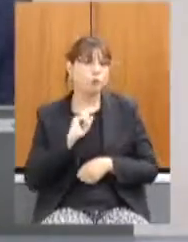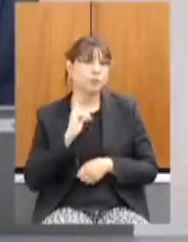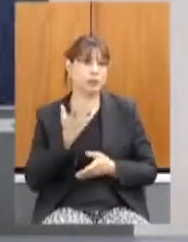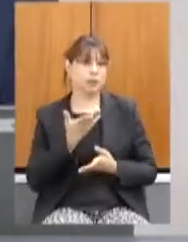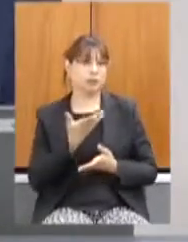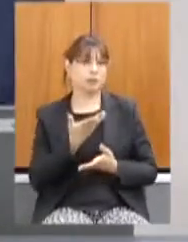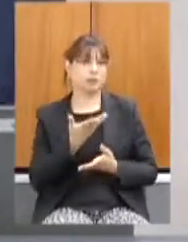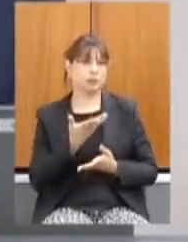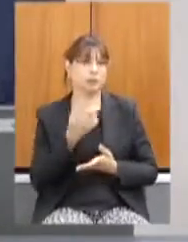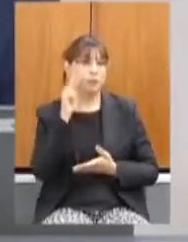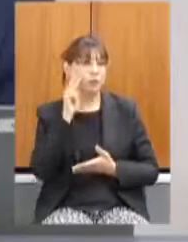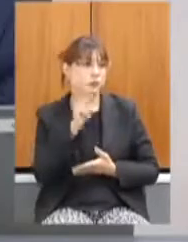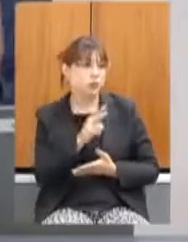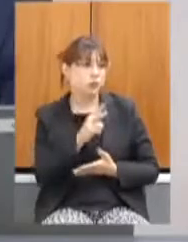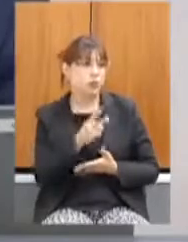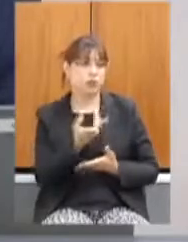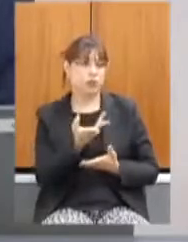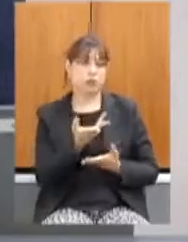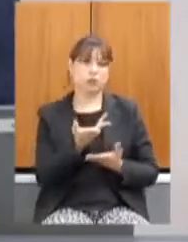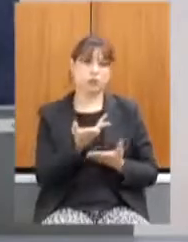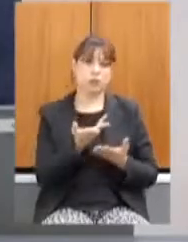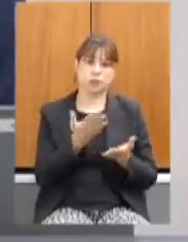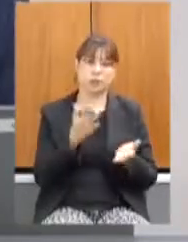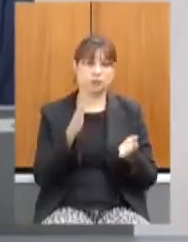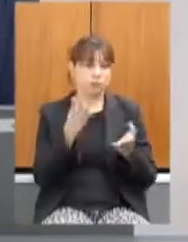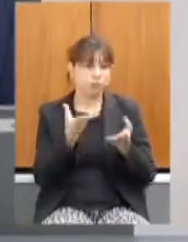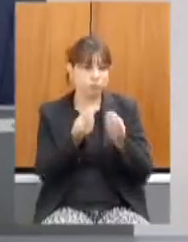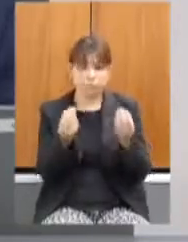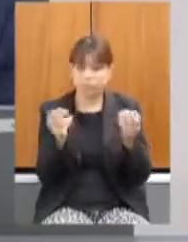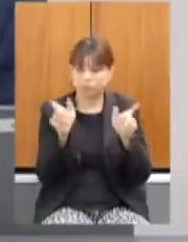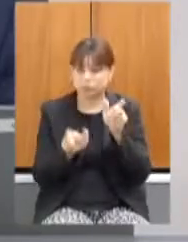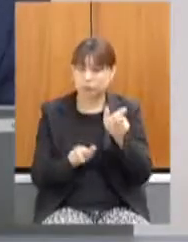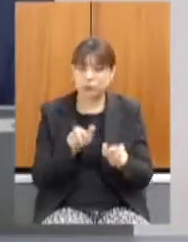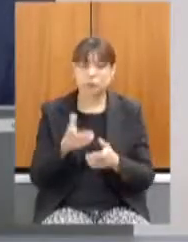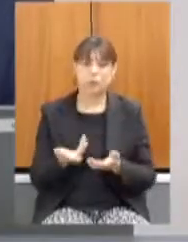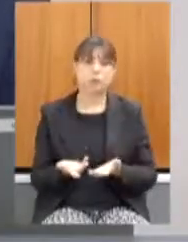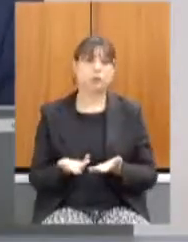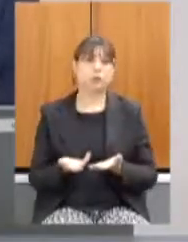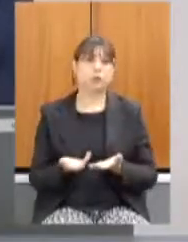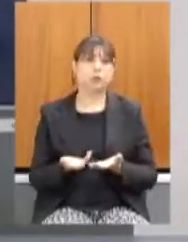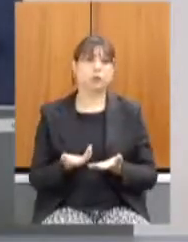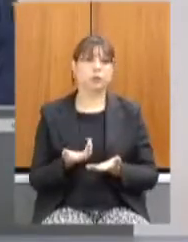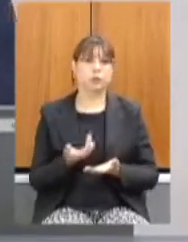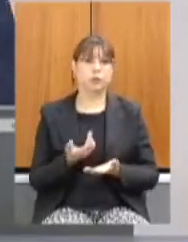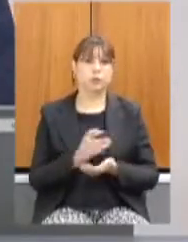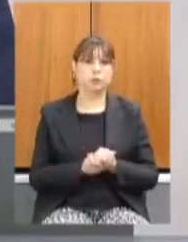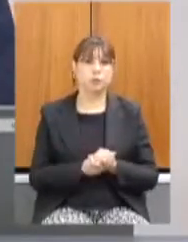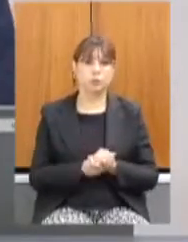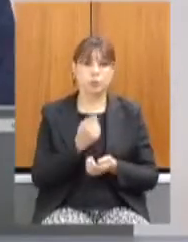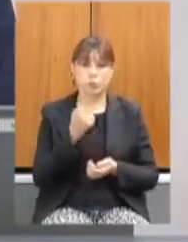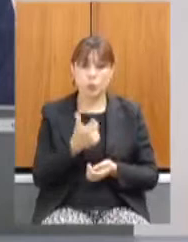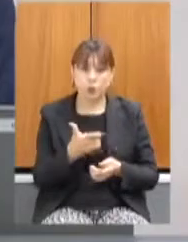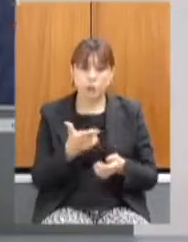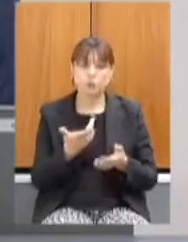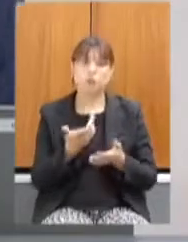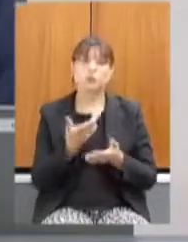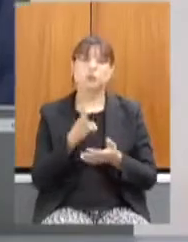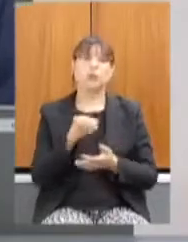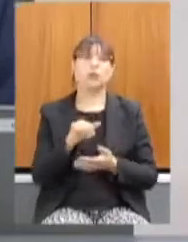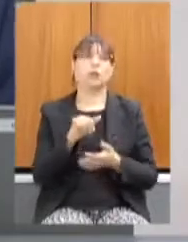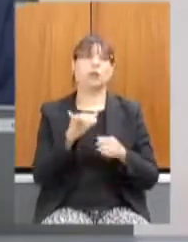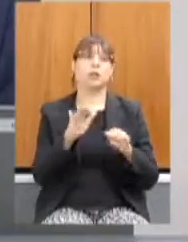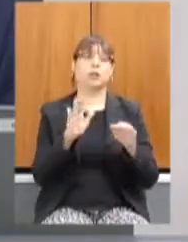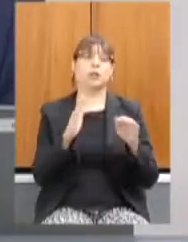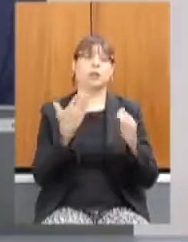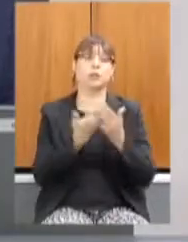na igreja quase tudo flexibilizando já prestes a abrir as nossas escolas e ouvir